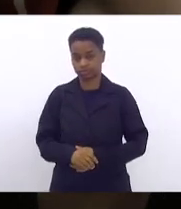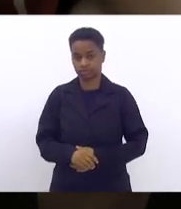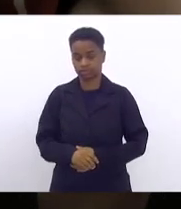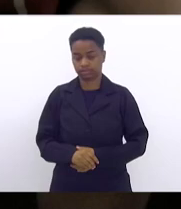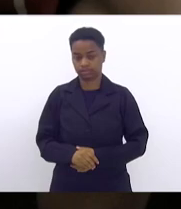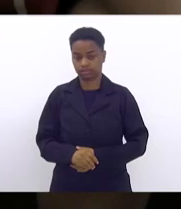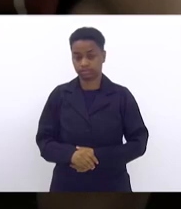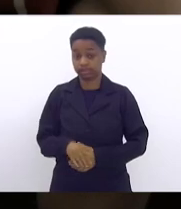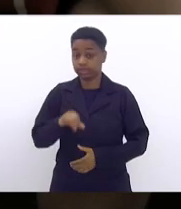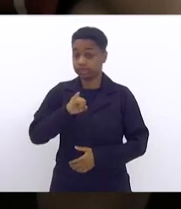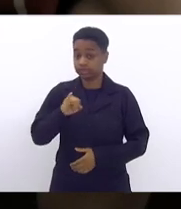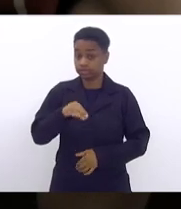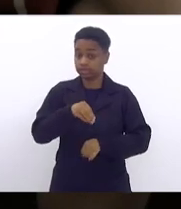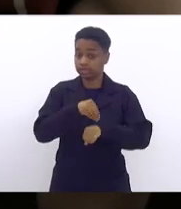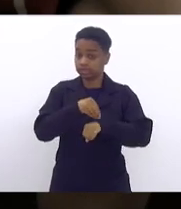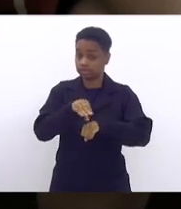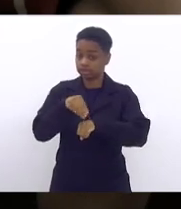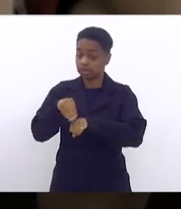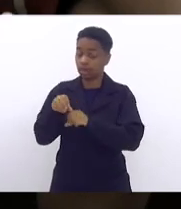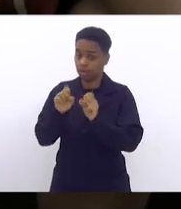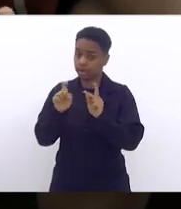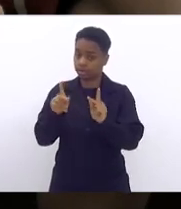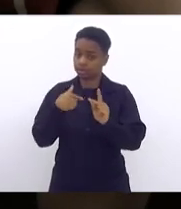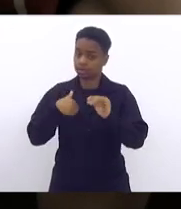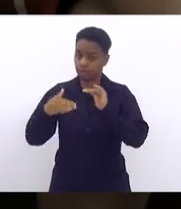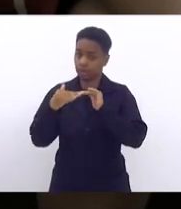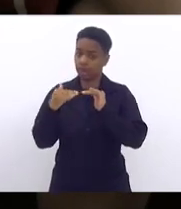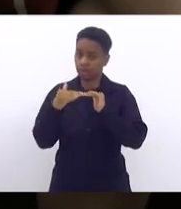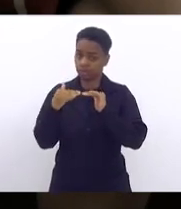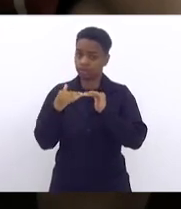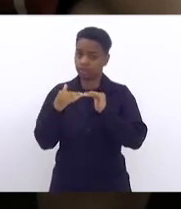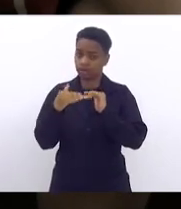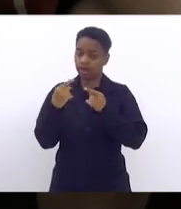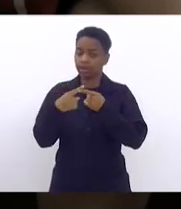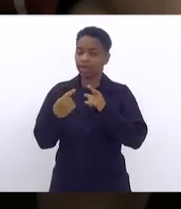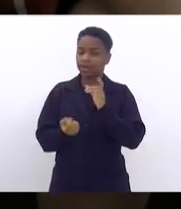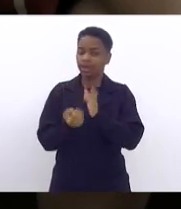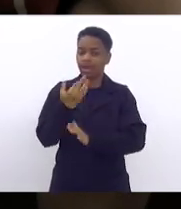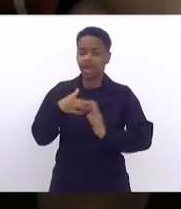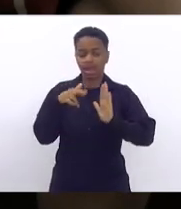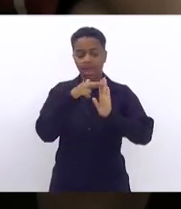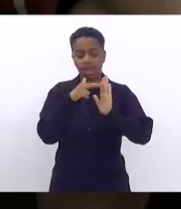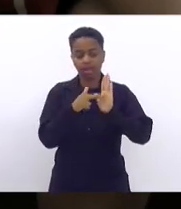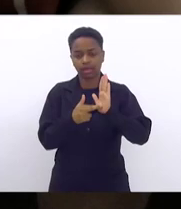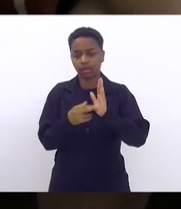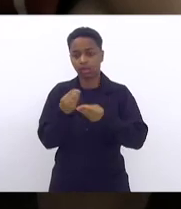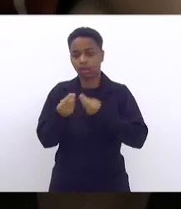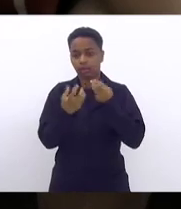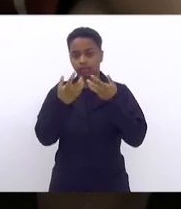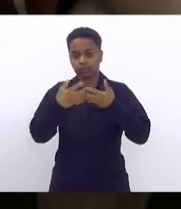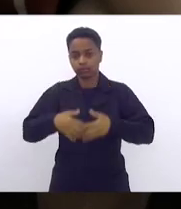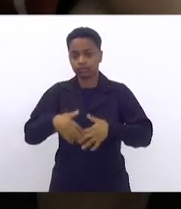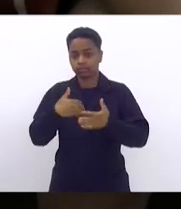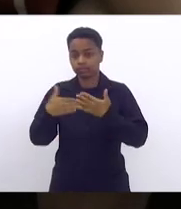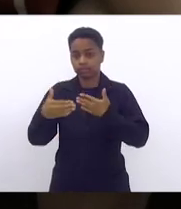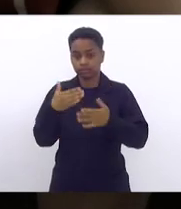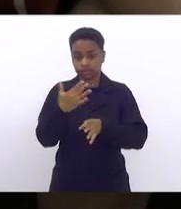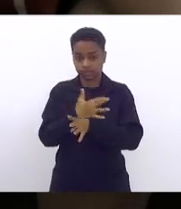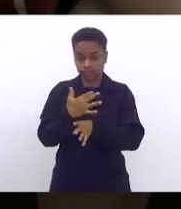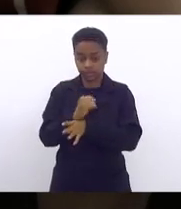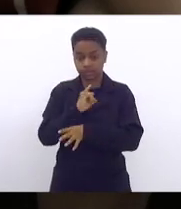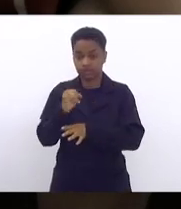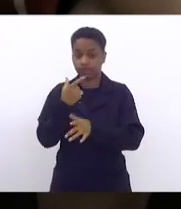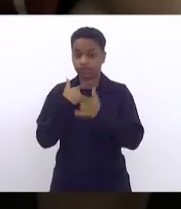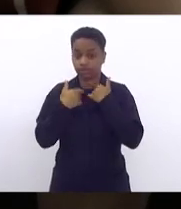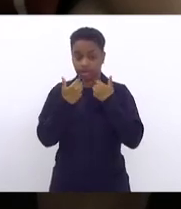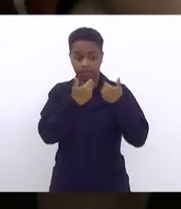Se ele disciplinasse, eu estaria concordando, criando regras gerais para qualquer município que queira abrir um cemitério de